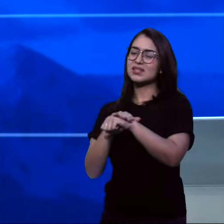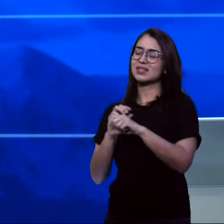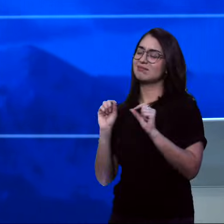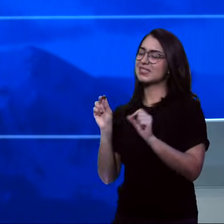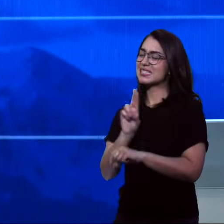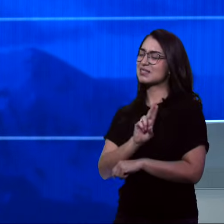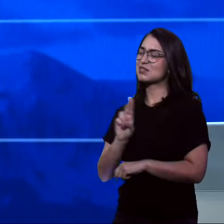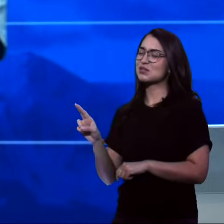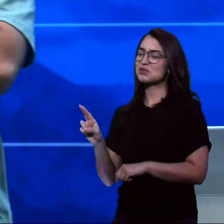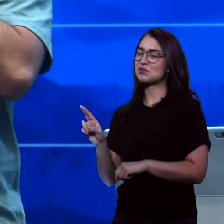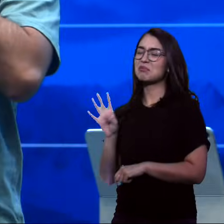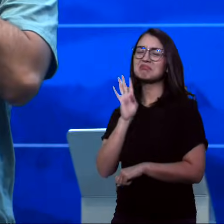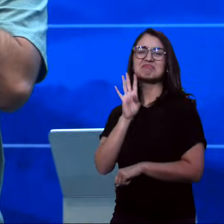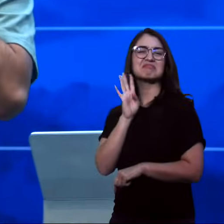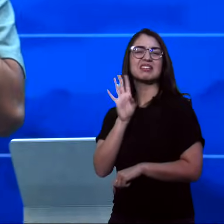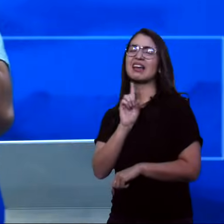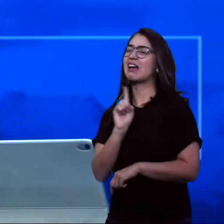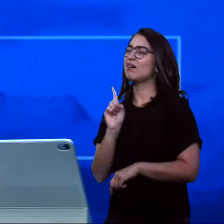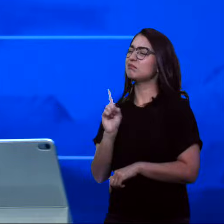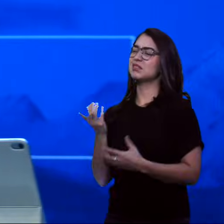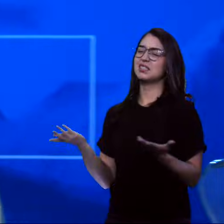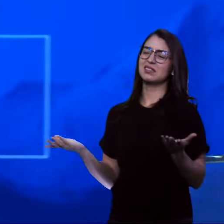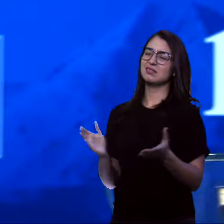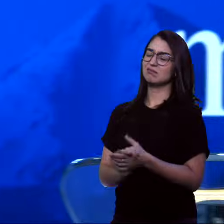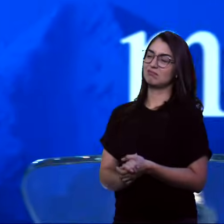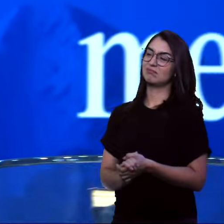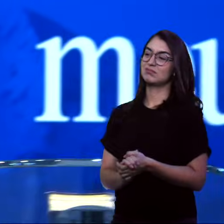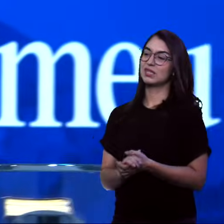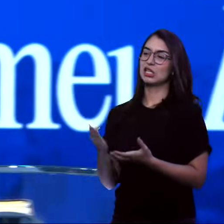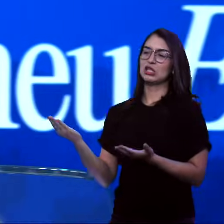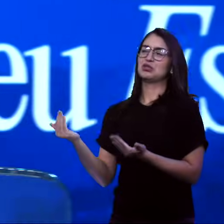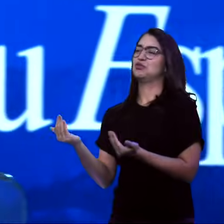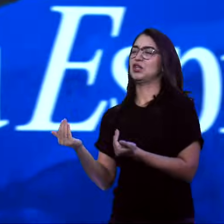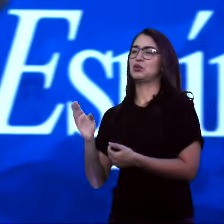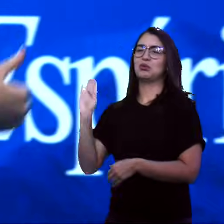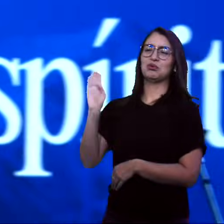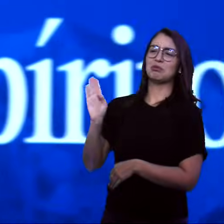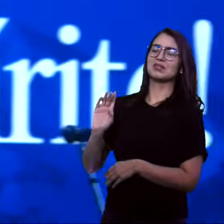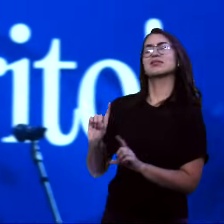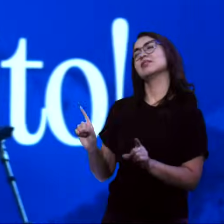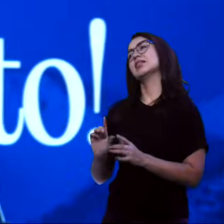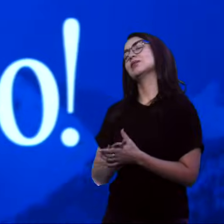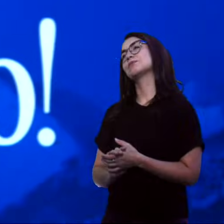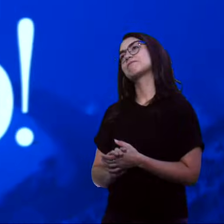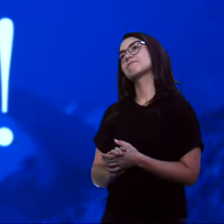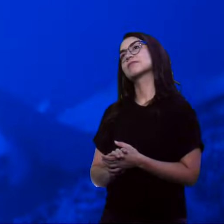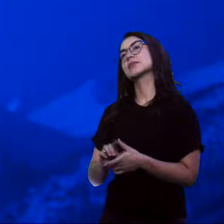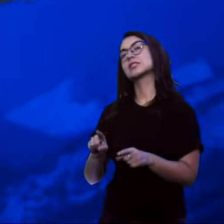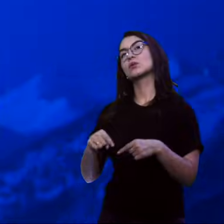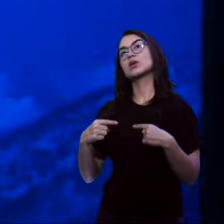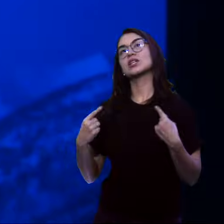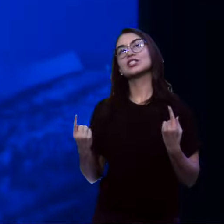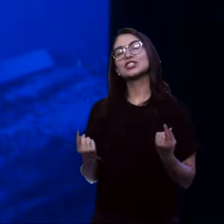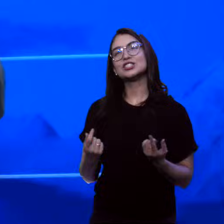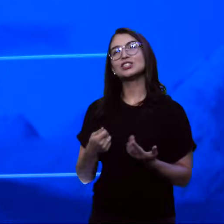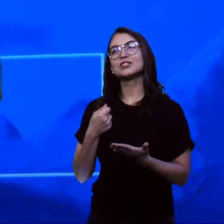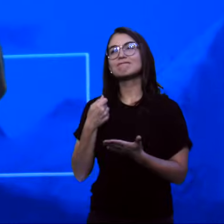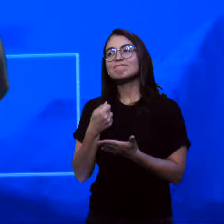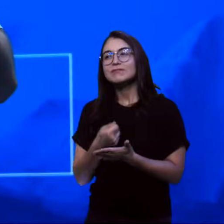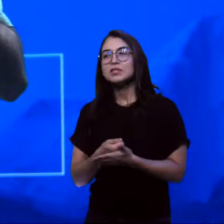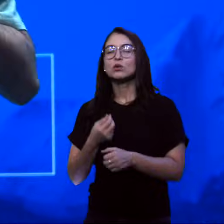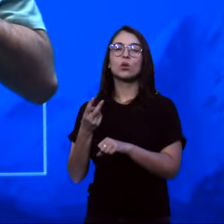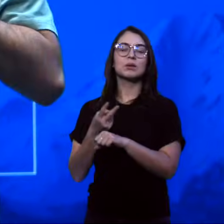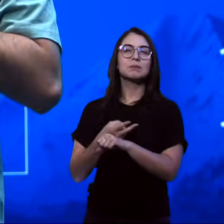nomes não são legais, né? Juventude Batista e tal. E aí a gente decidiu tentar mudar de